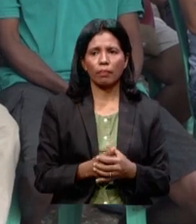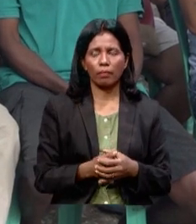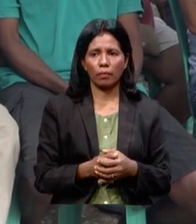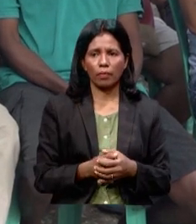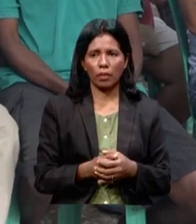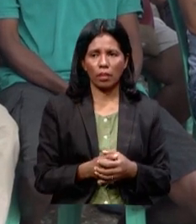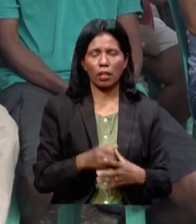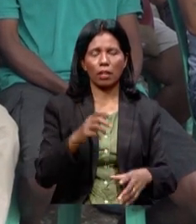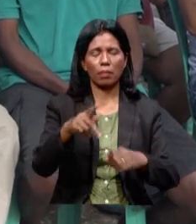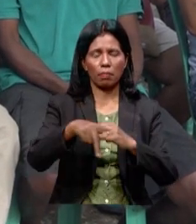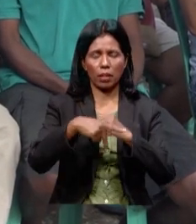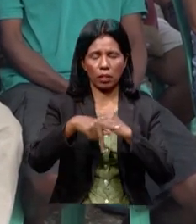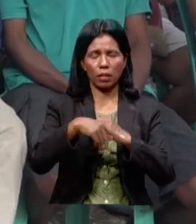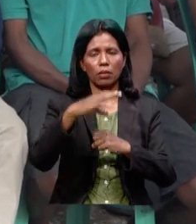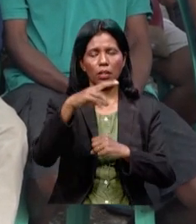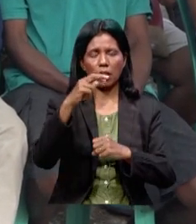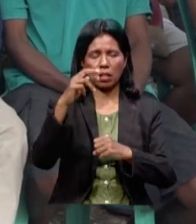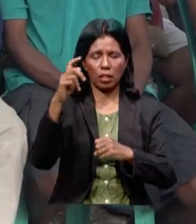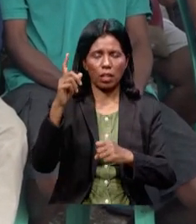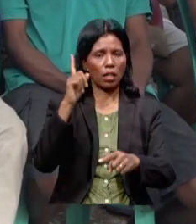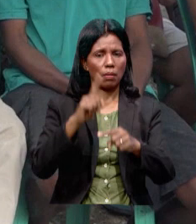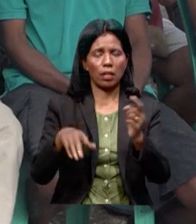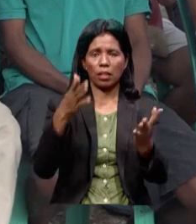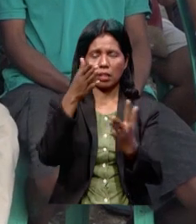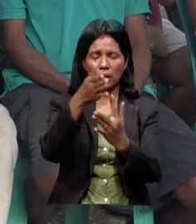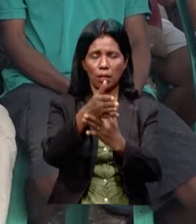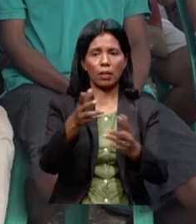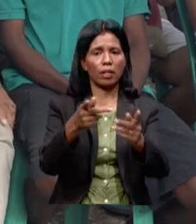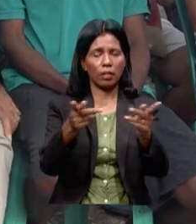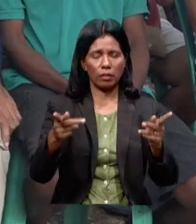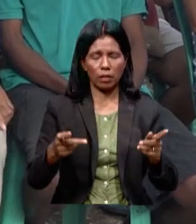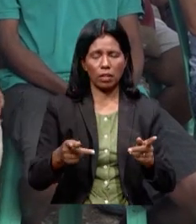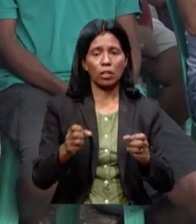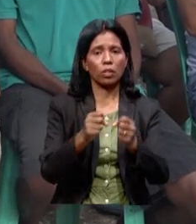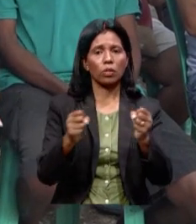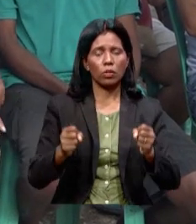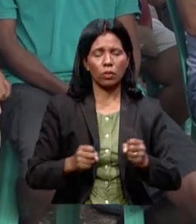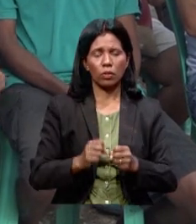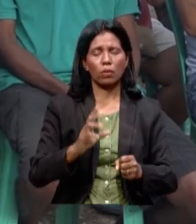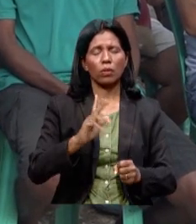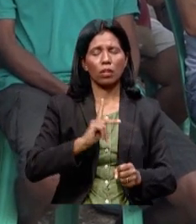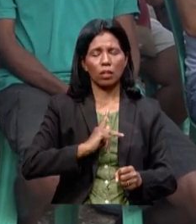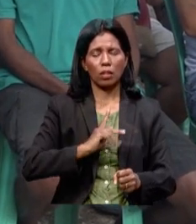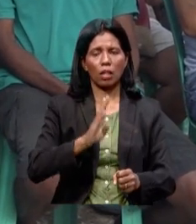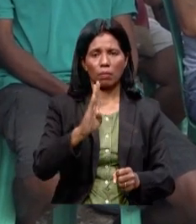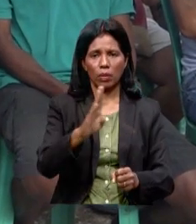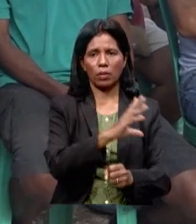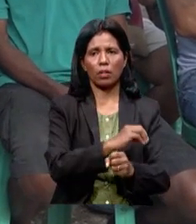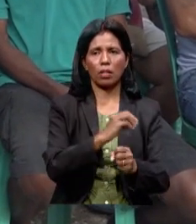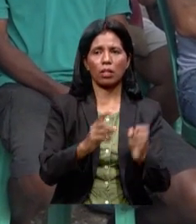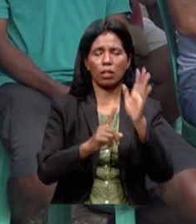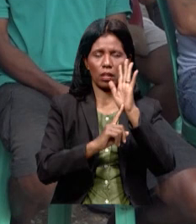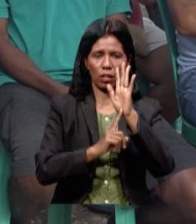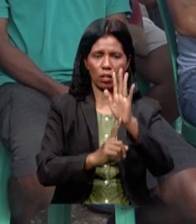no bando Partido CNRT la bele tama ia bairro Quintal Bot nebe argumento ne hatudu momos atitudi no